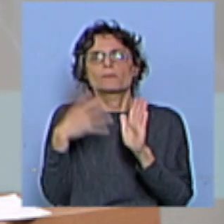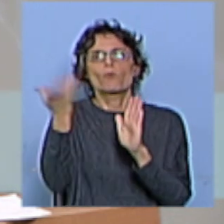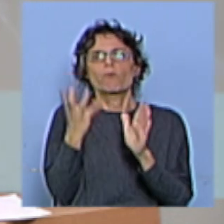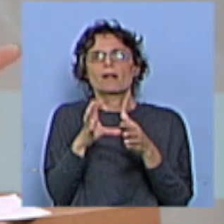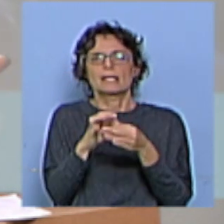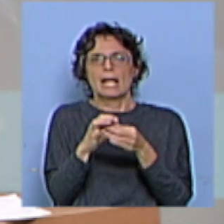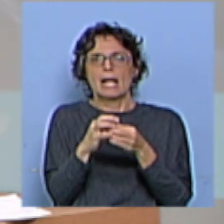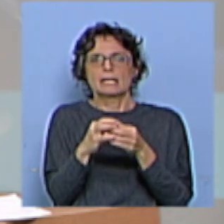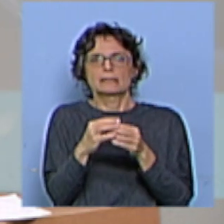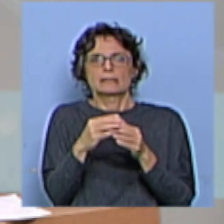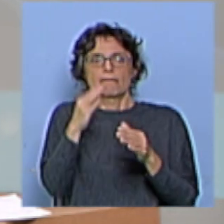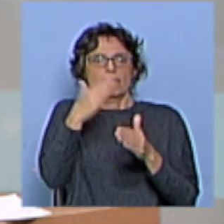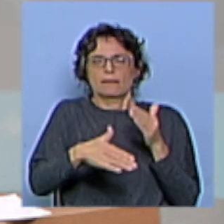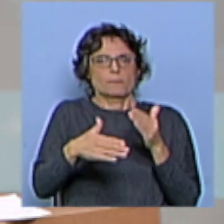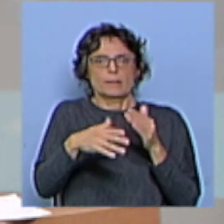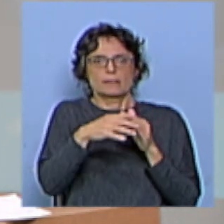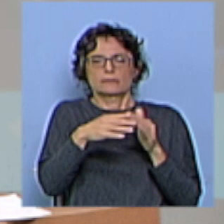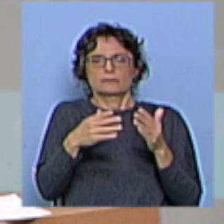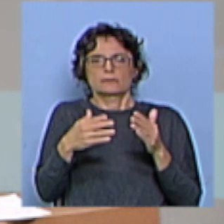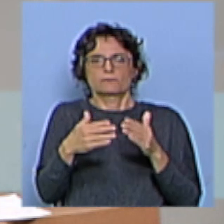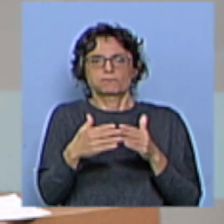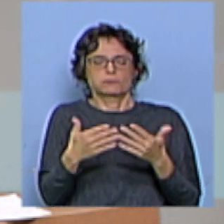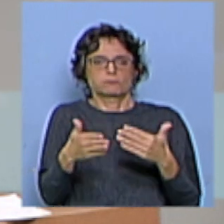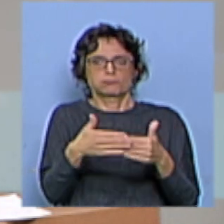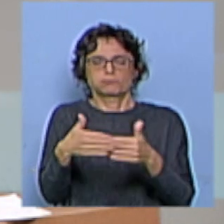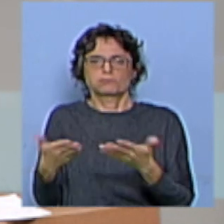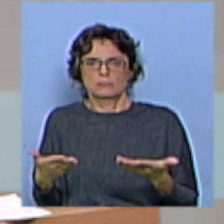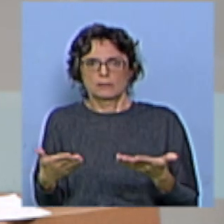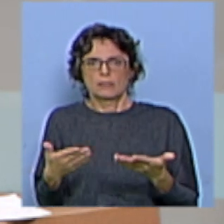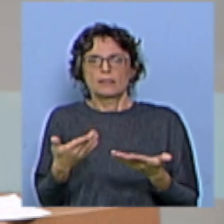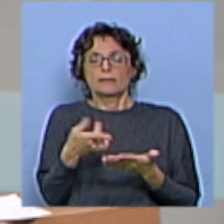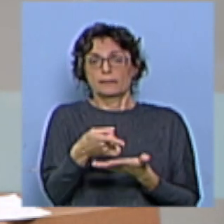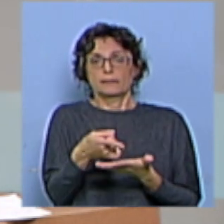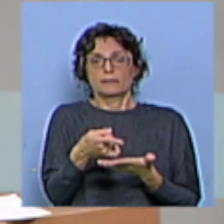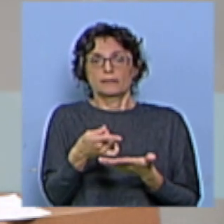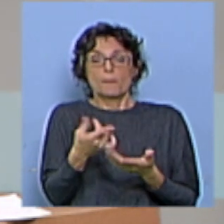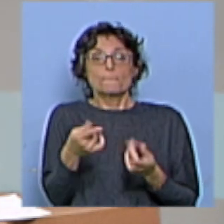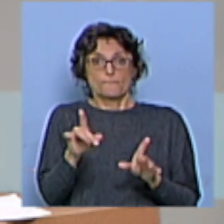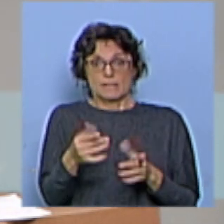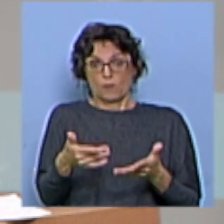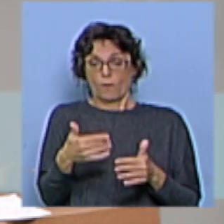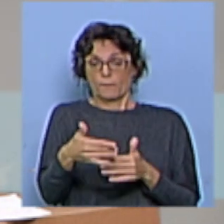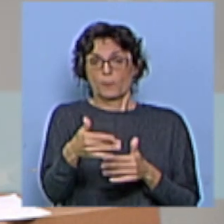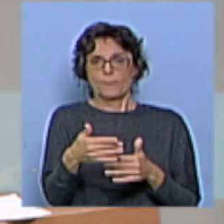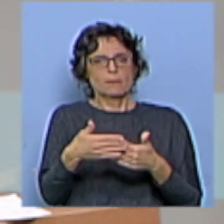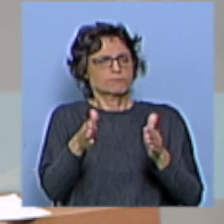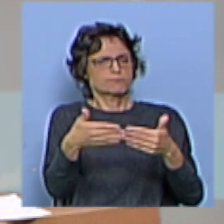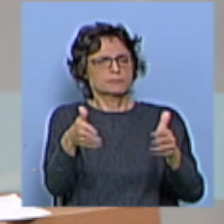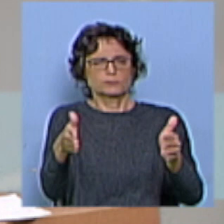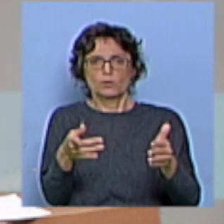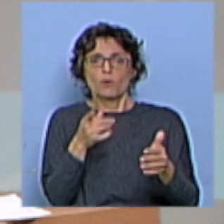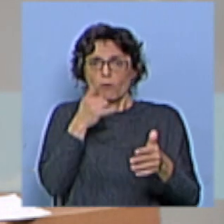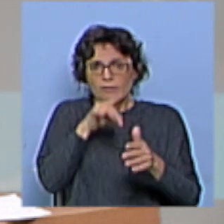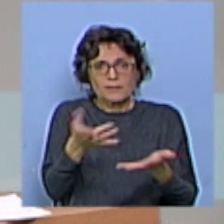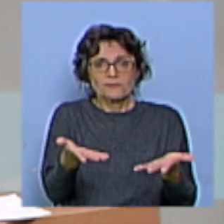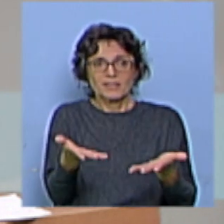já se fez, e a partir de julho começarão a estar programadas toda uma série de atividades de âmbito cultural, visitas guiadas,